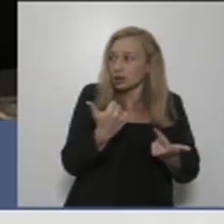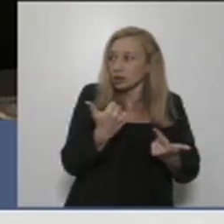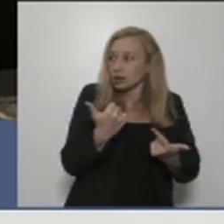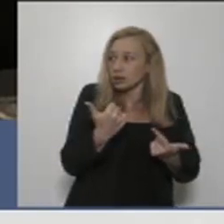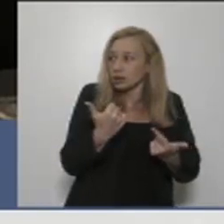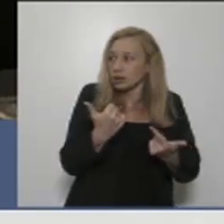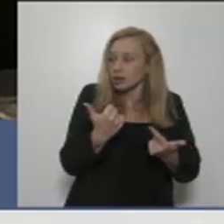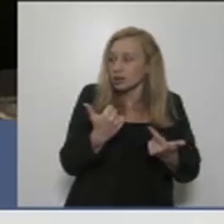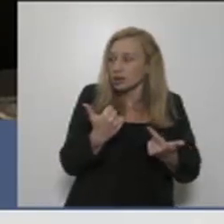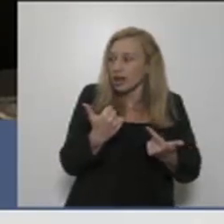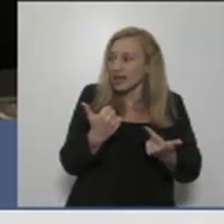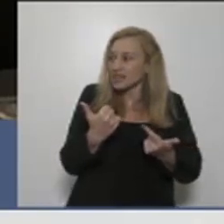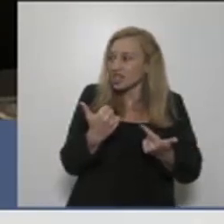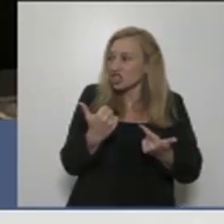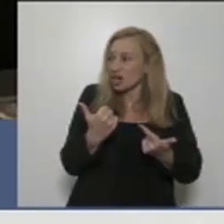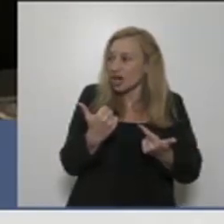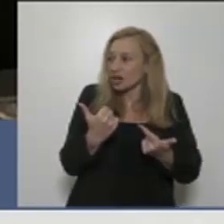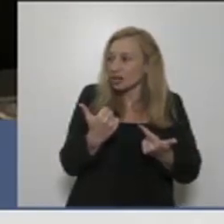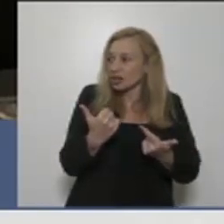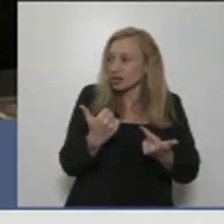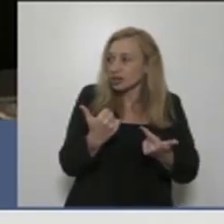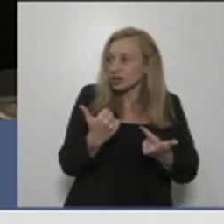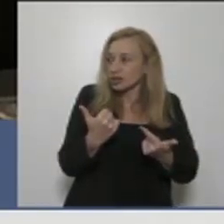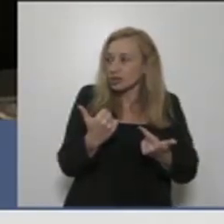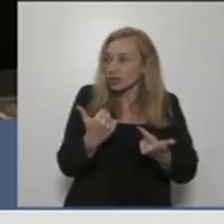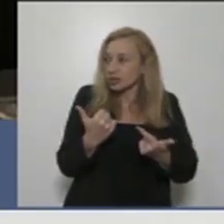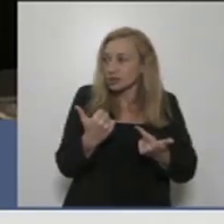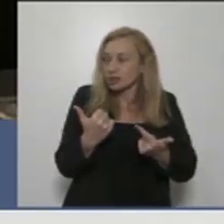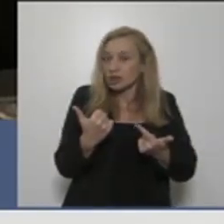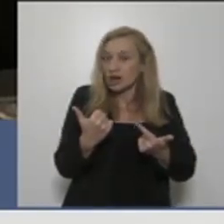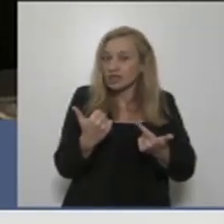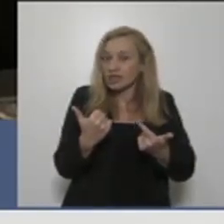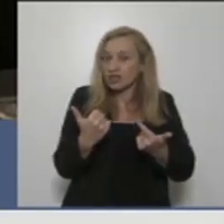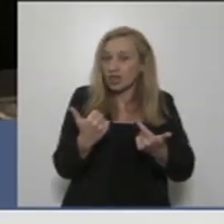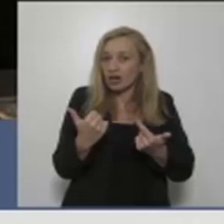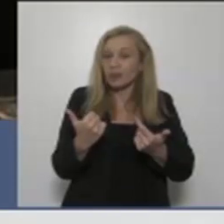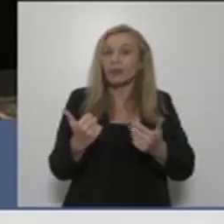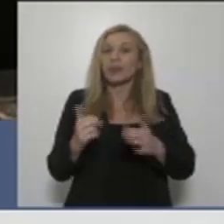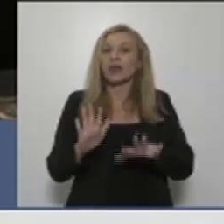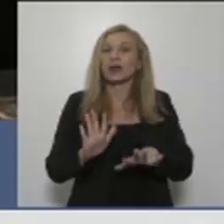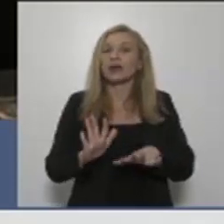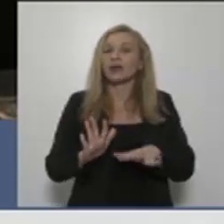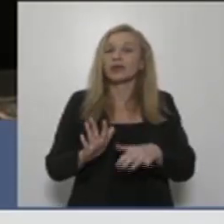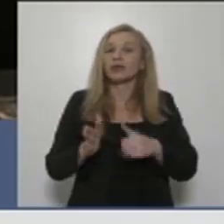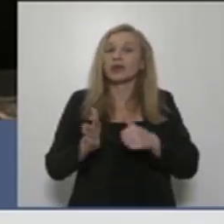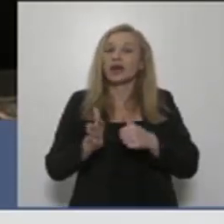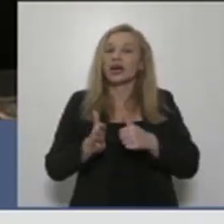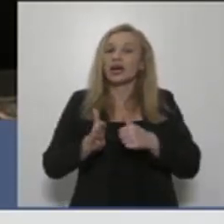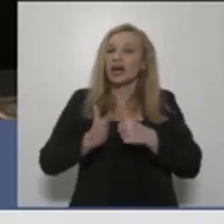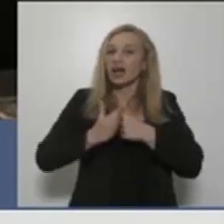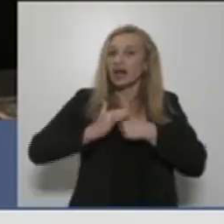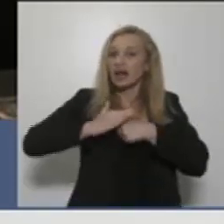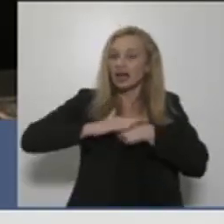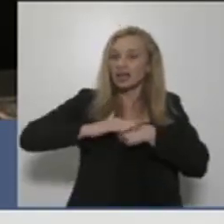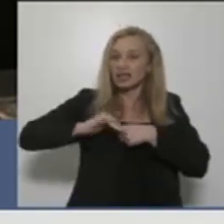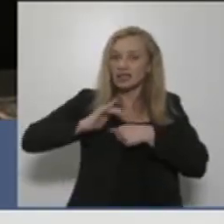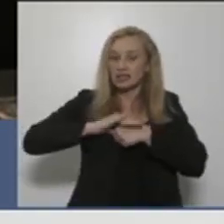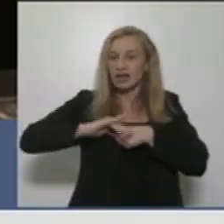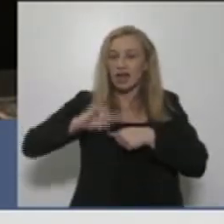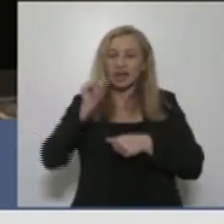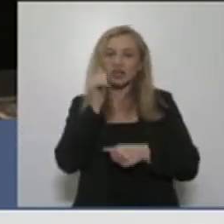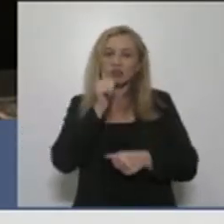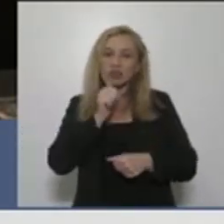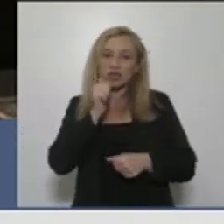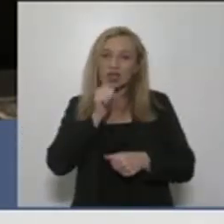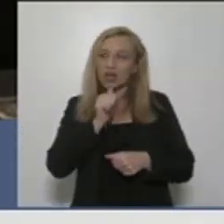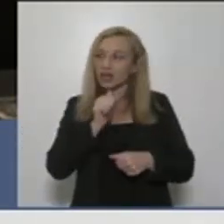assediar sexualmente as mulheres. Homens com 60 anos de idade, para